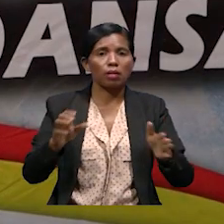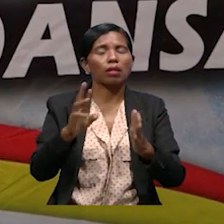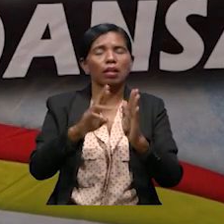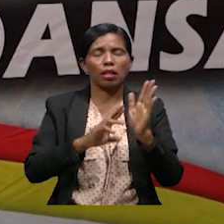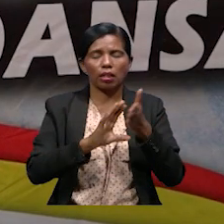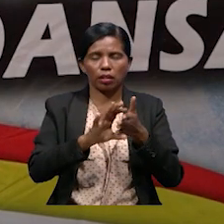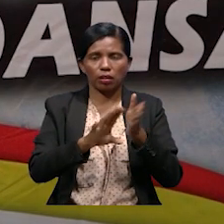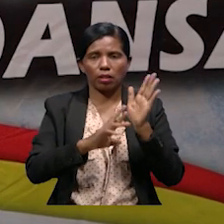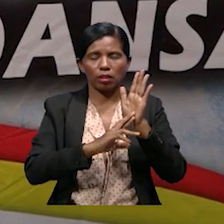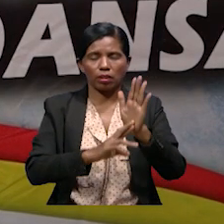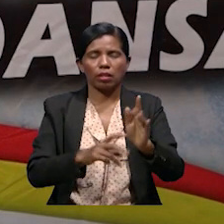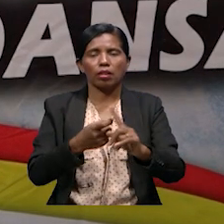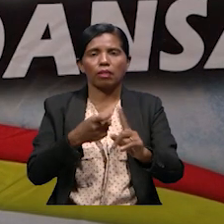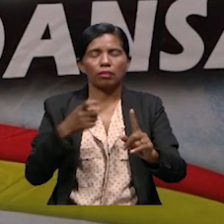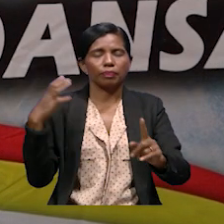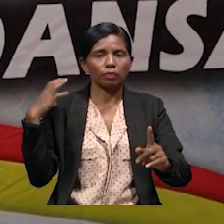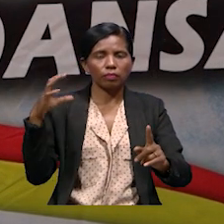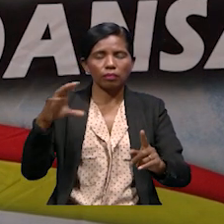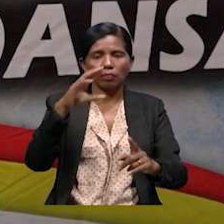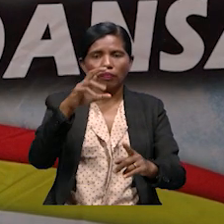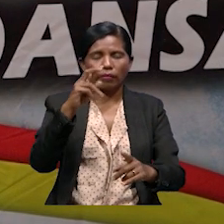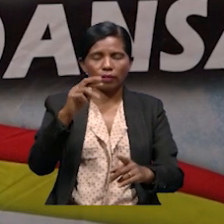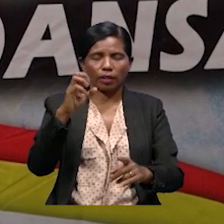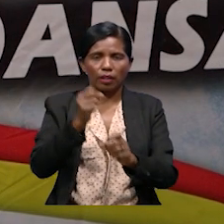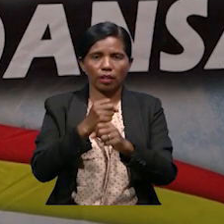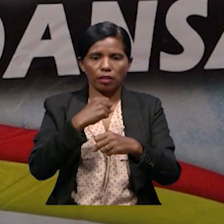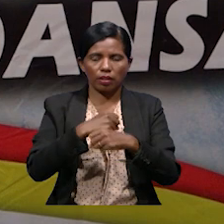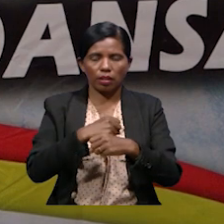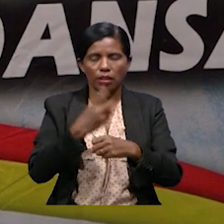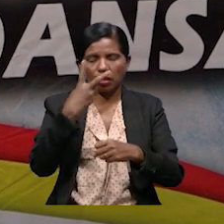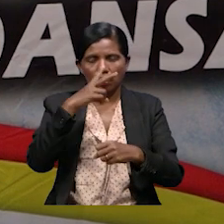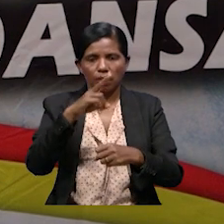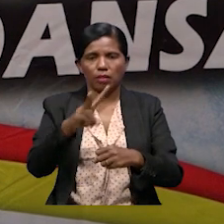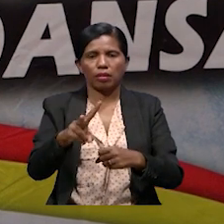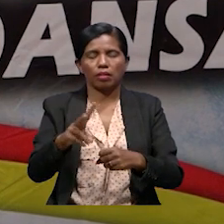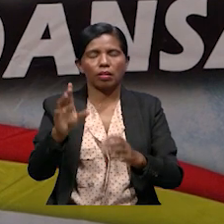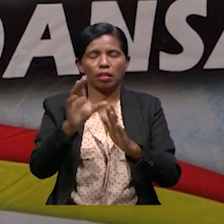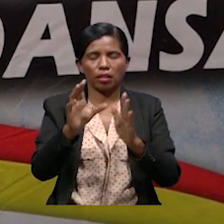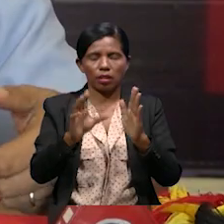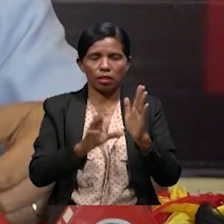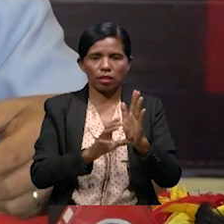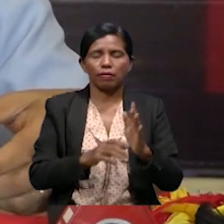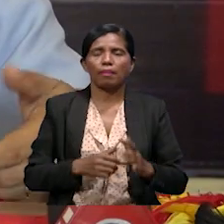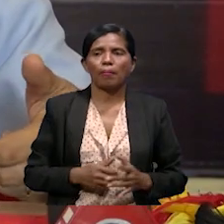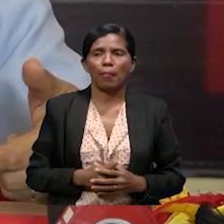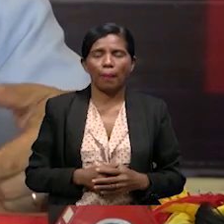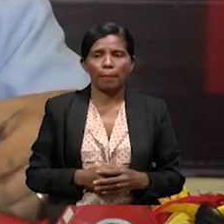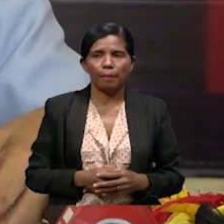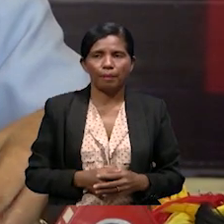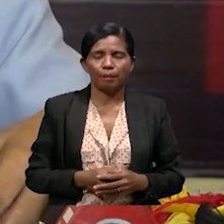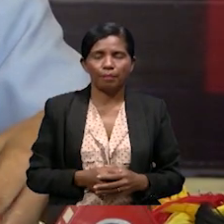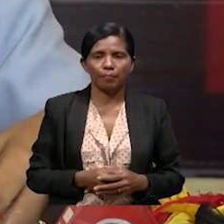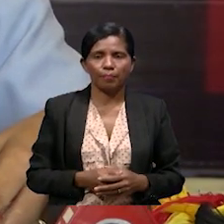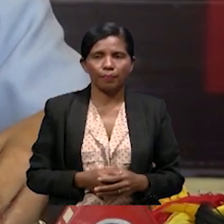nebe atribuímos competência ba CNE ato hala supervisão ba recenseamento eleitoral. E depois da CNE